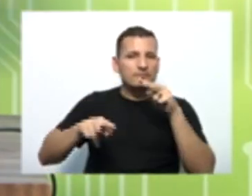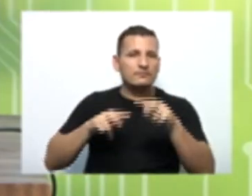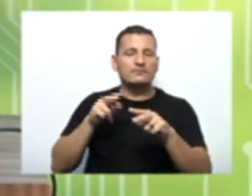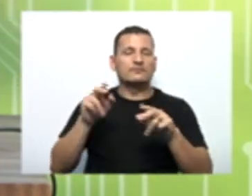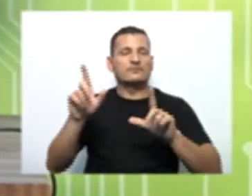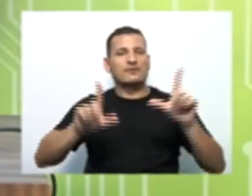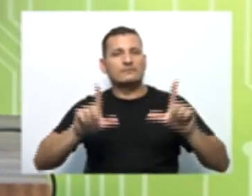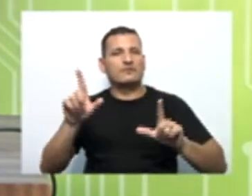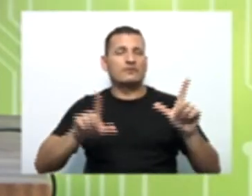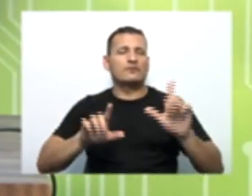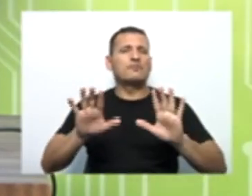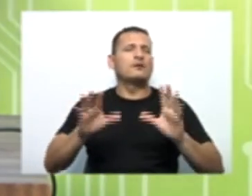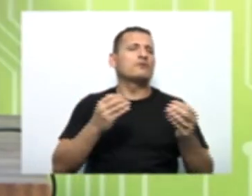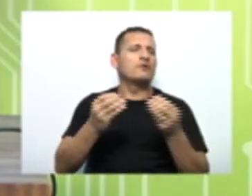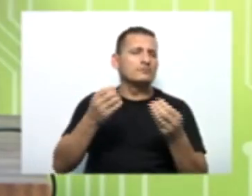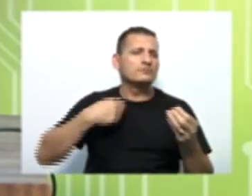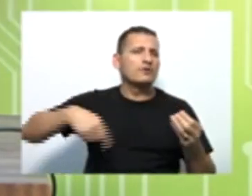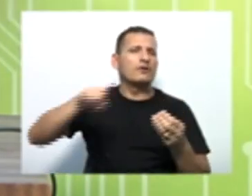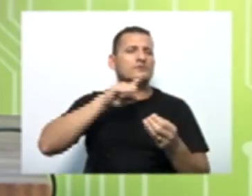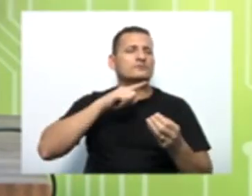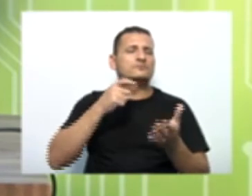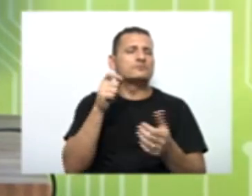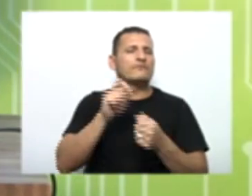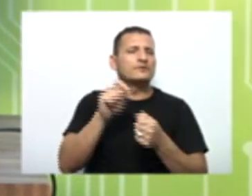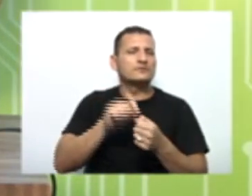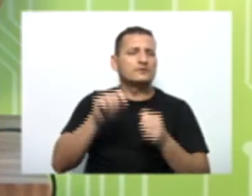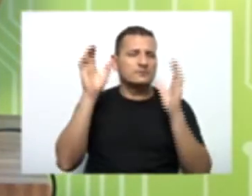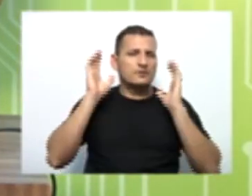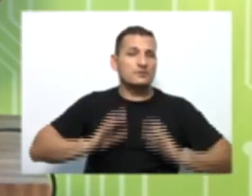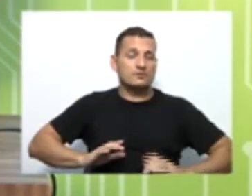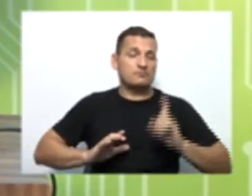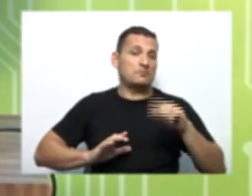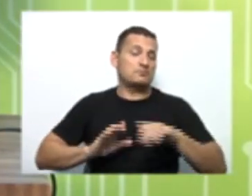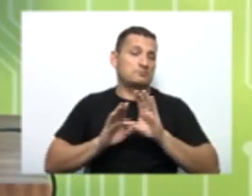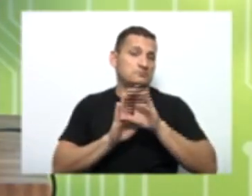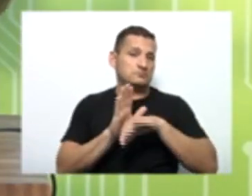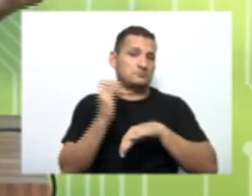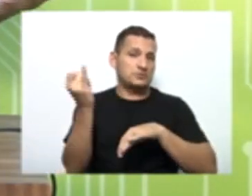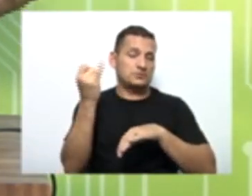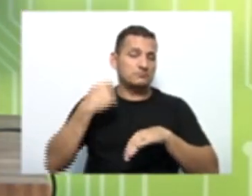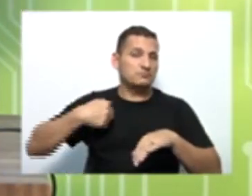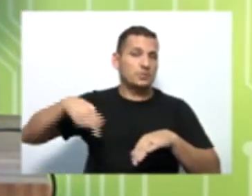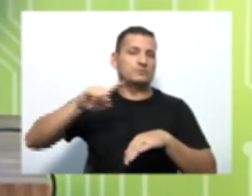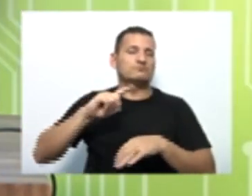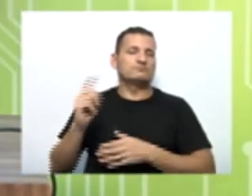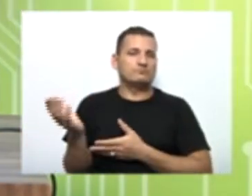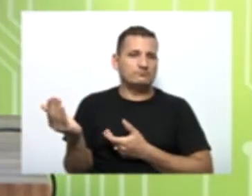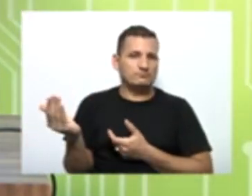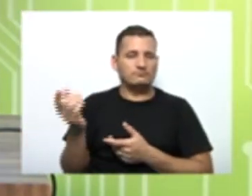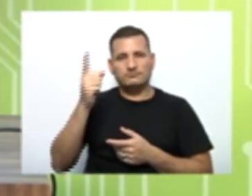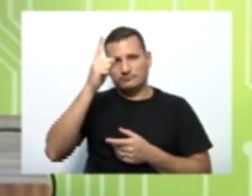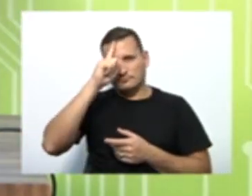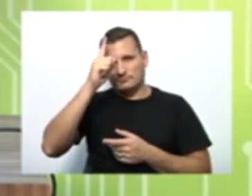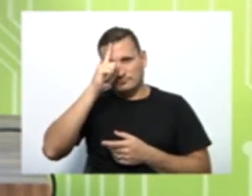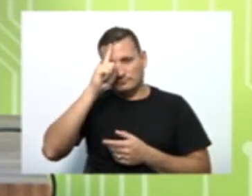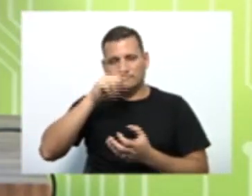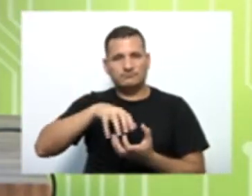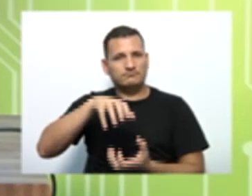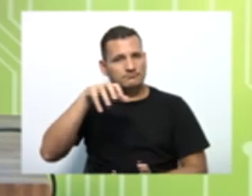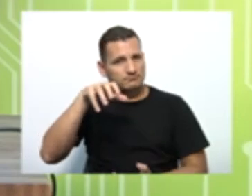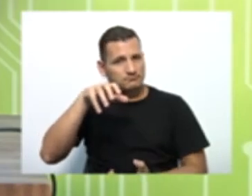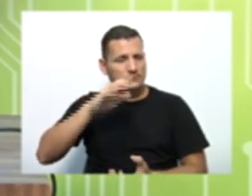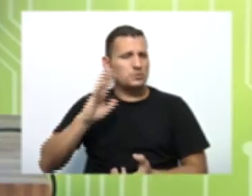esse conceito chamado de cidadania, que é um conceito muito importante para todos nós, para adolescentes, adultos, idosos,